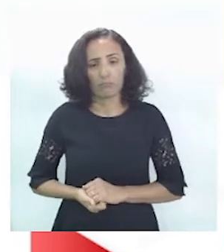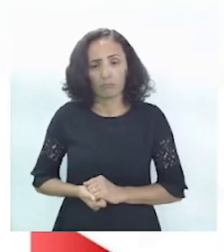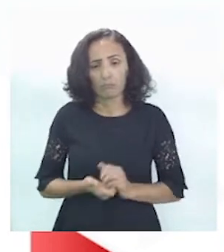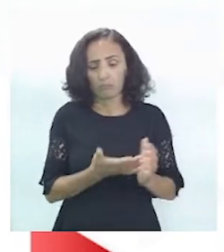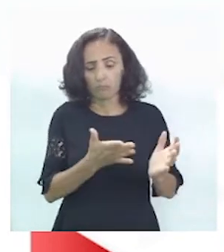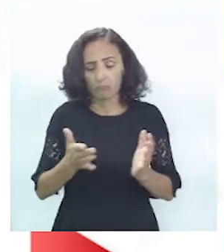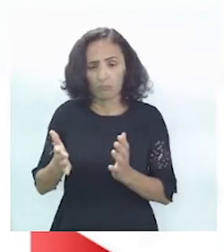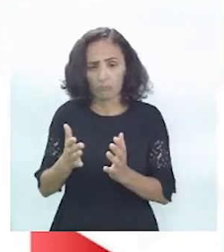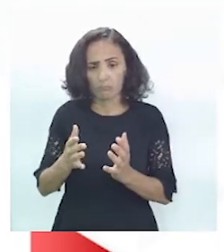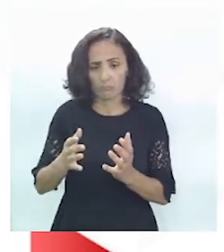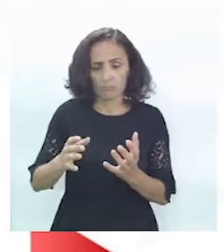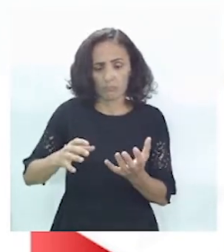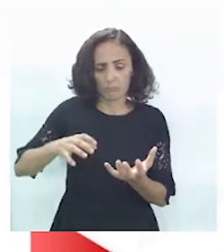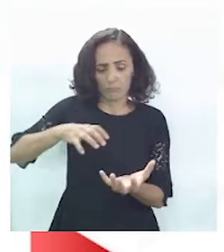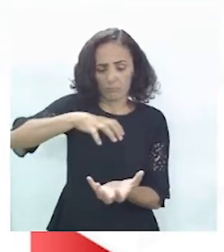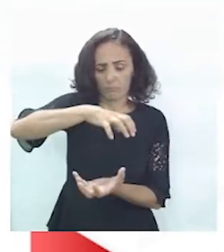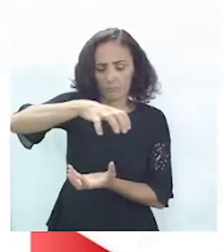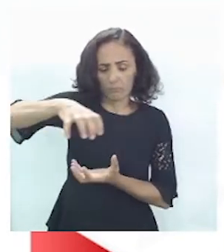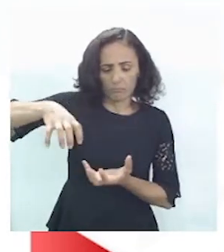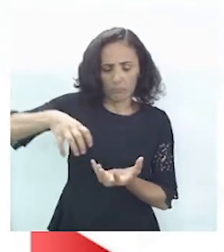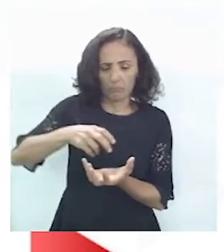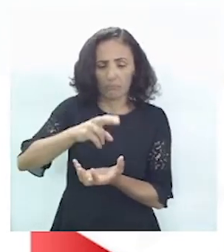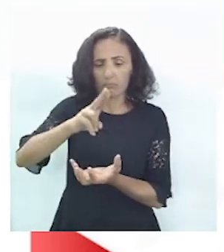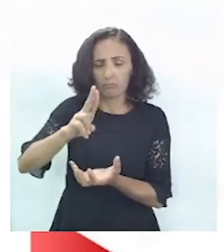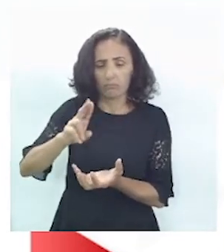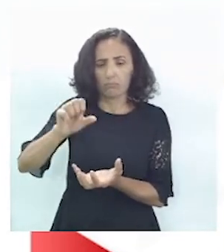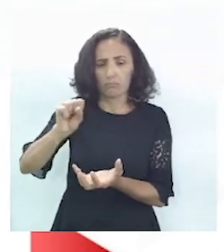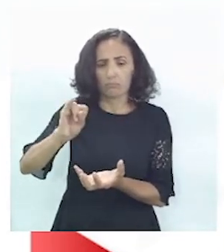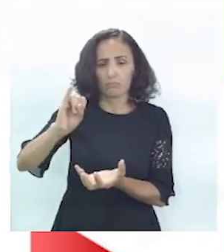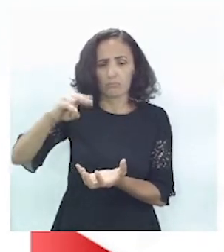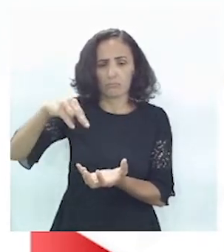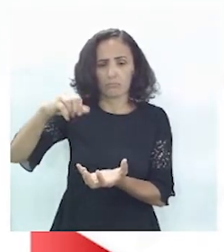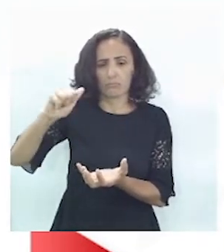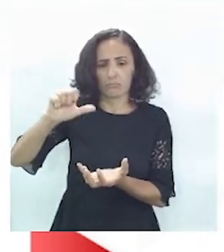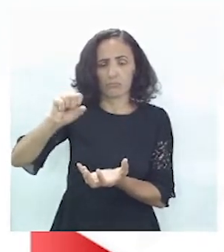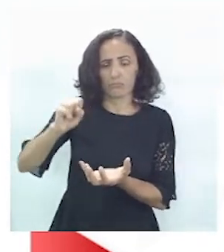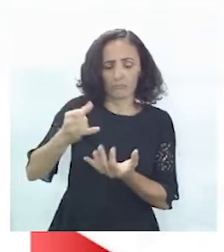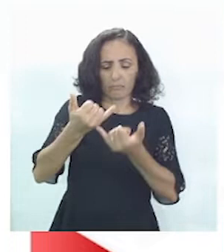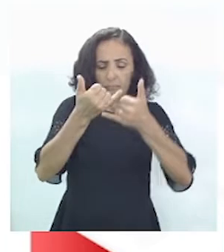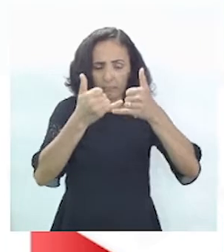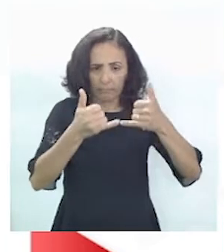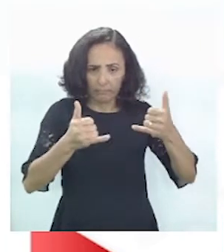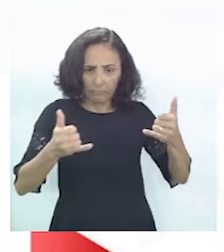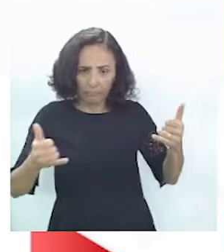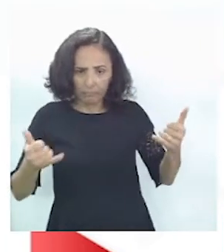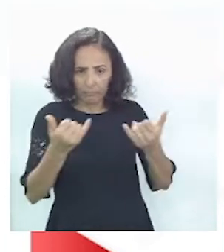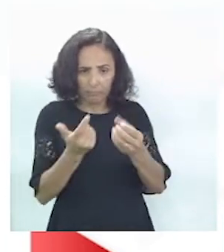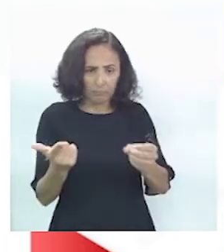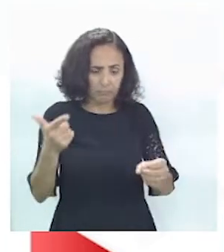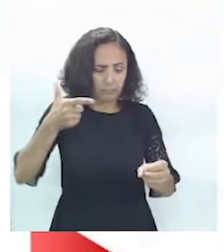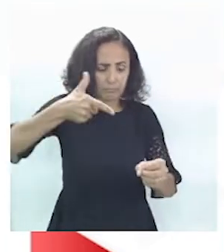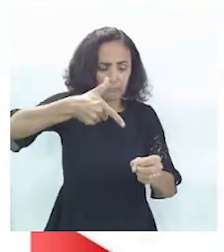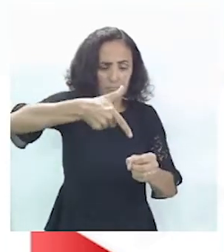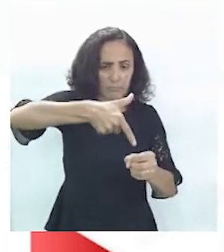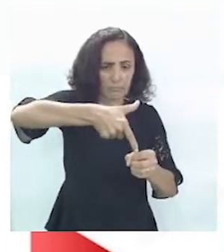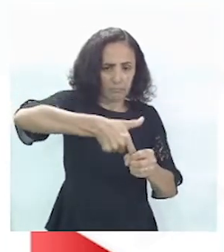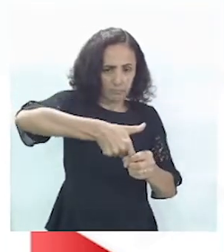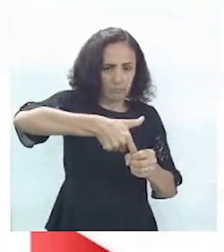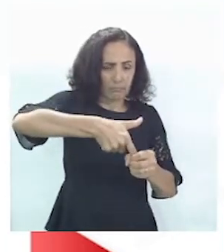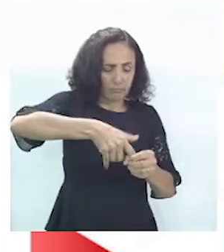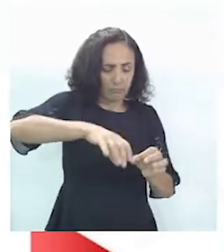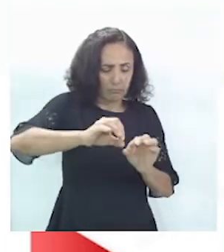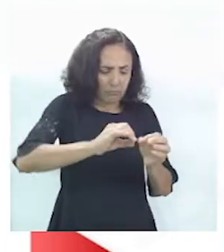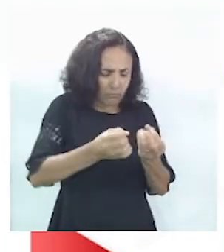Nas usinas, a geração de eletricidade ela vai se dar através da queima do combustível, que